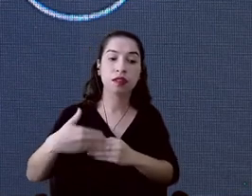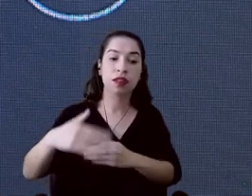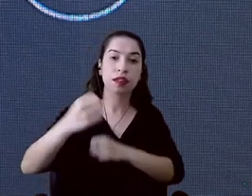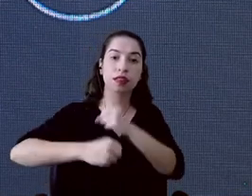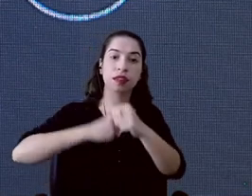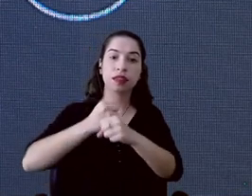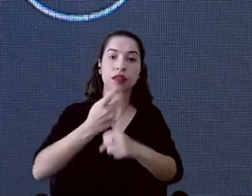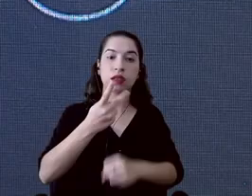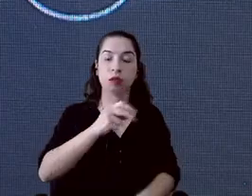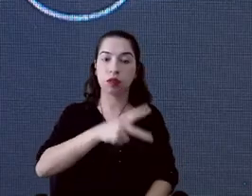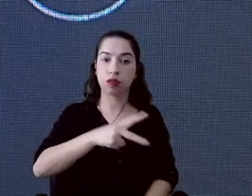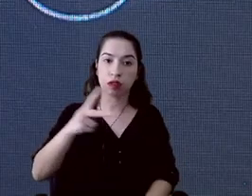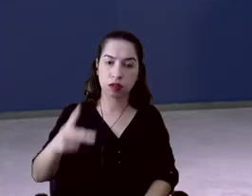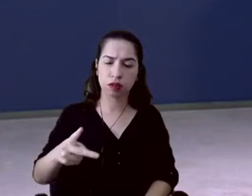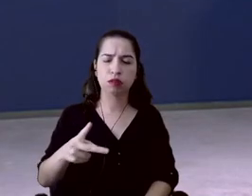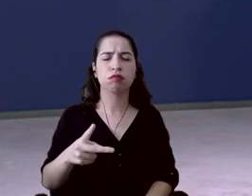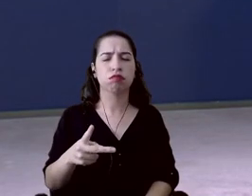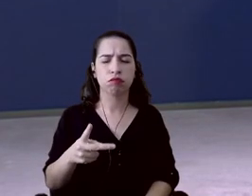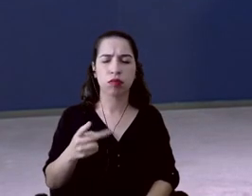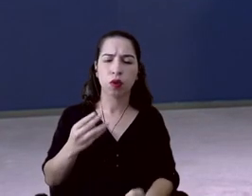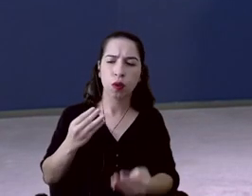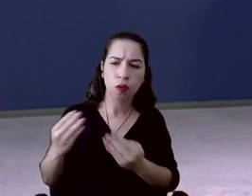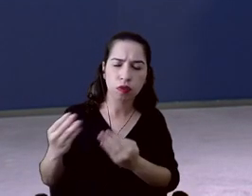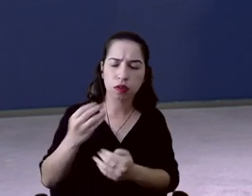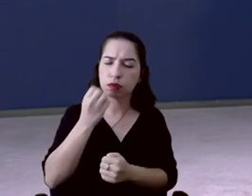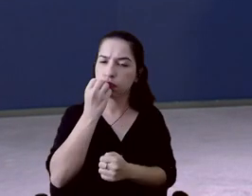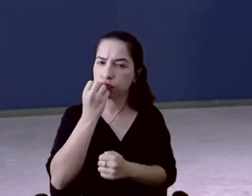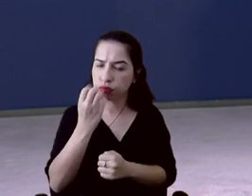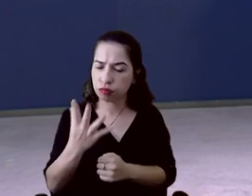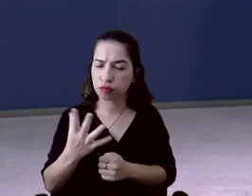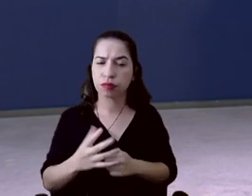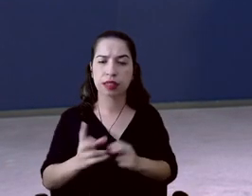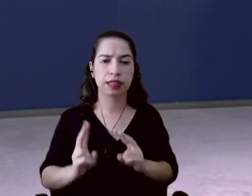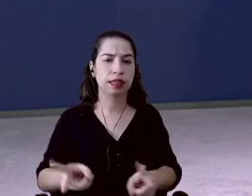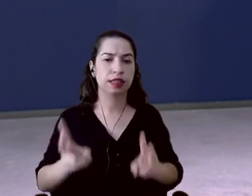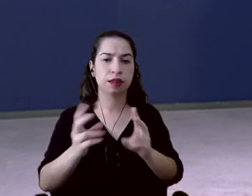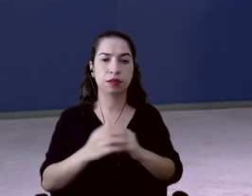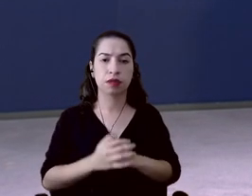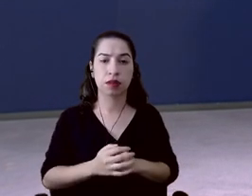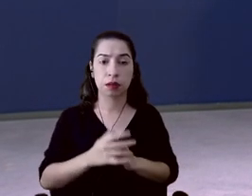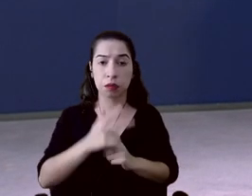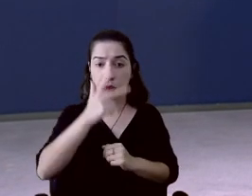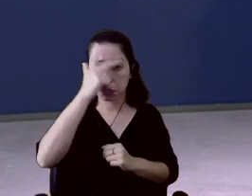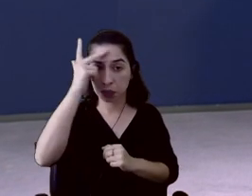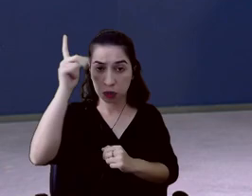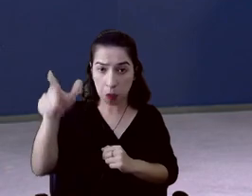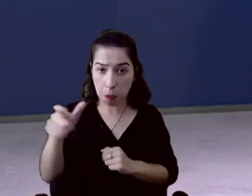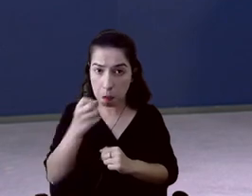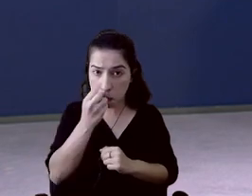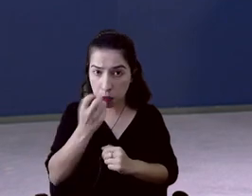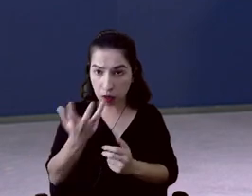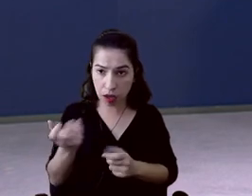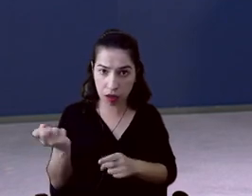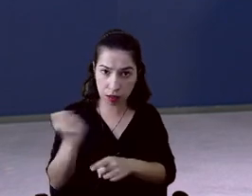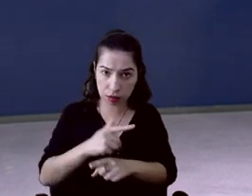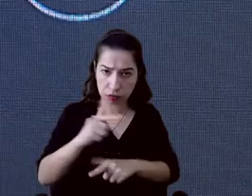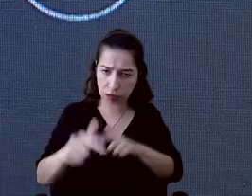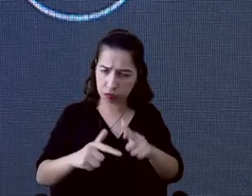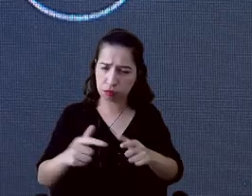tendo Boas conversas e quem gente boa que quer trabalhar Acho que sempre tem